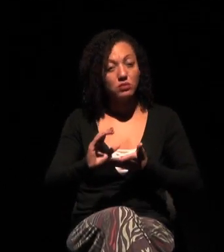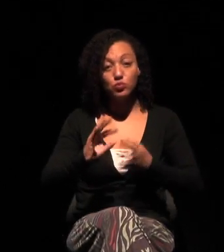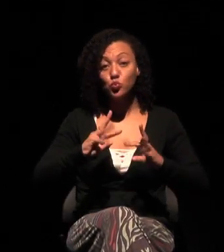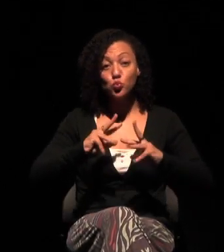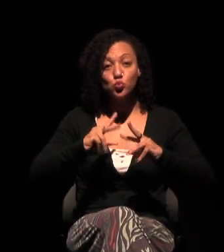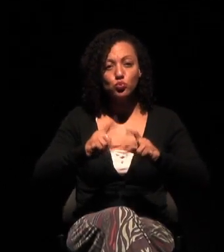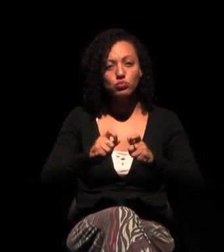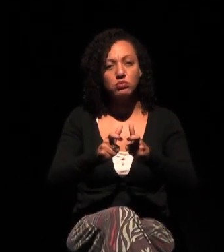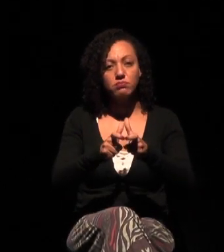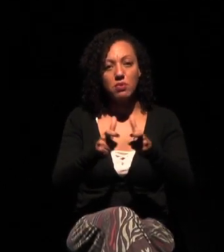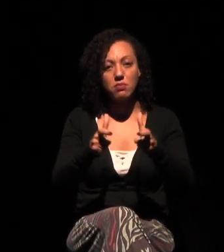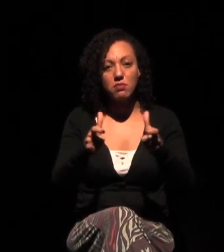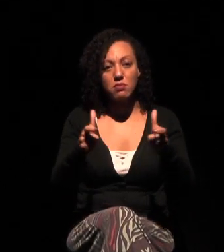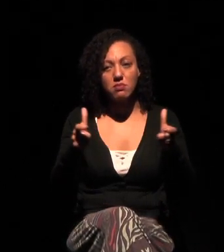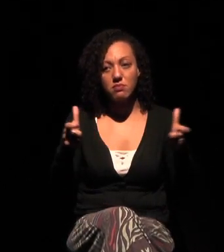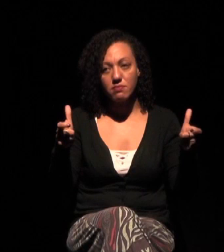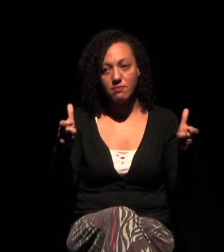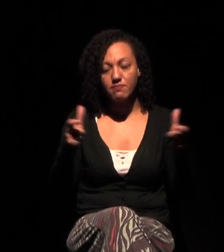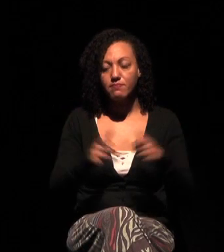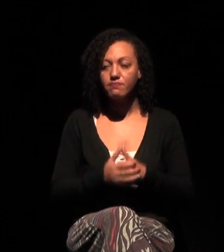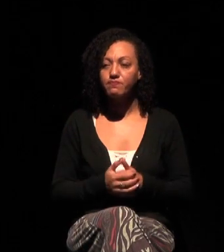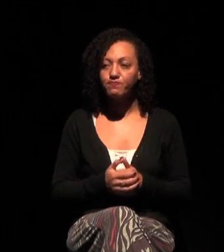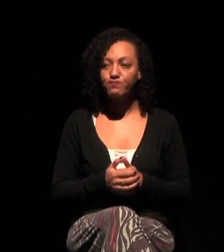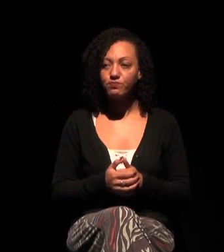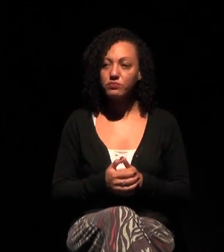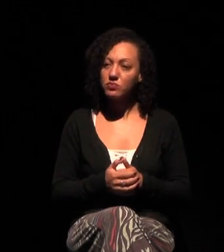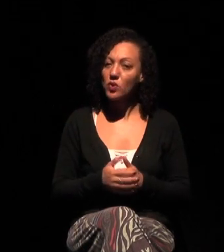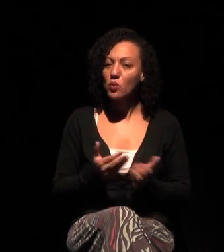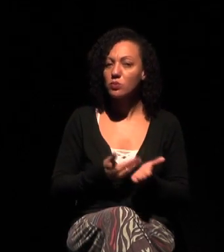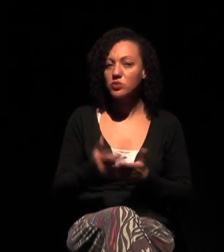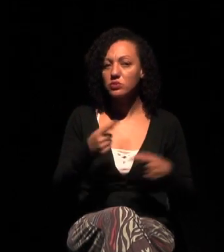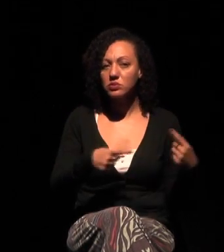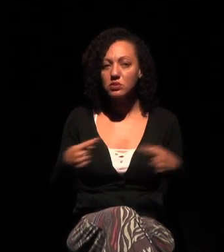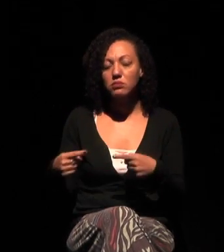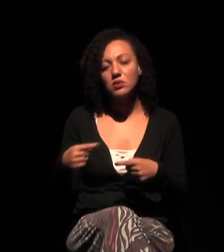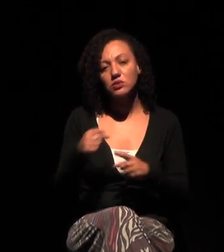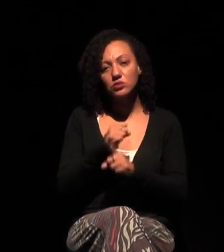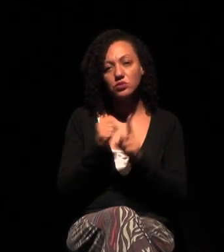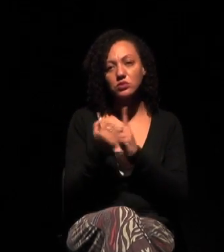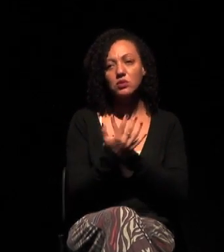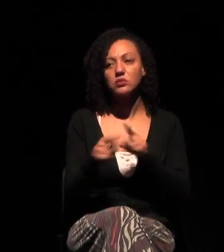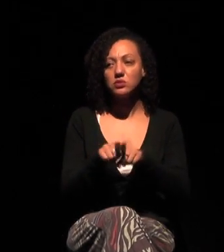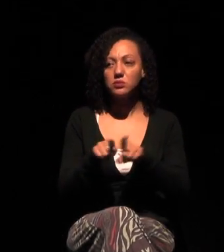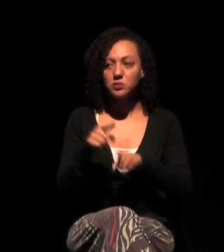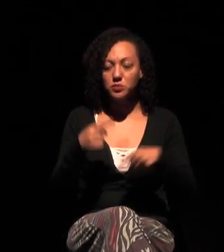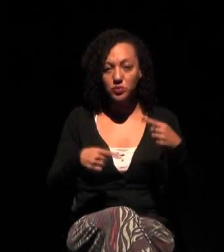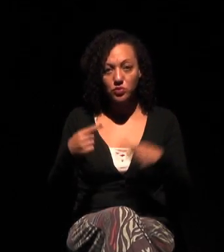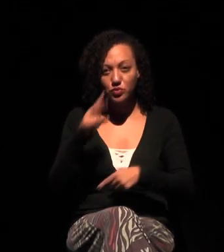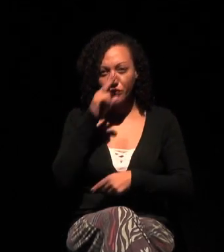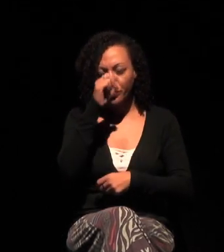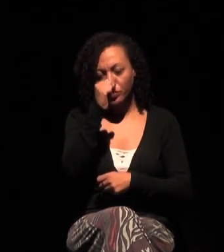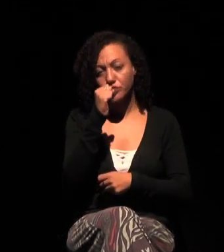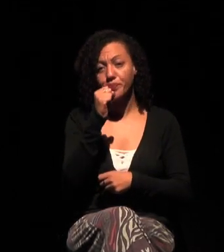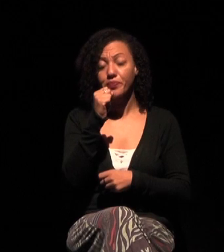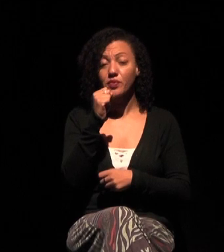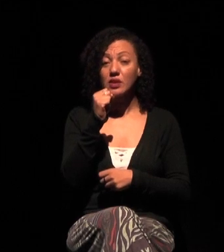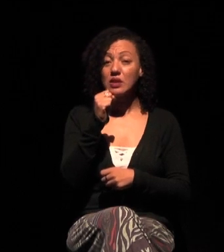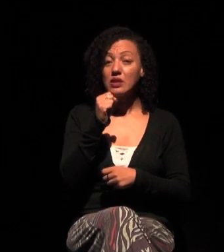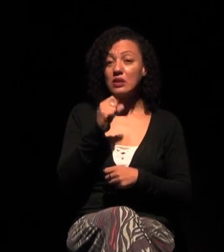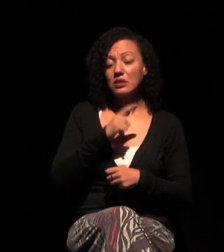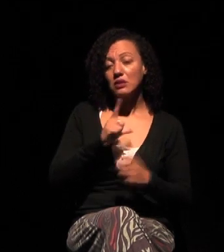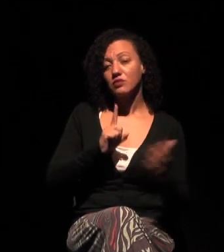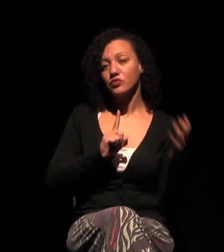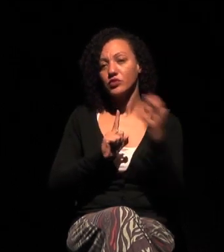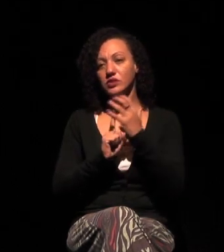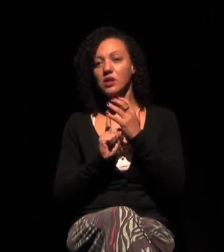vai isso tem levado um debate social político bastante forte mas algumas e e tem afetado algumas questões que são cruciais na